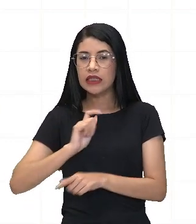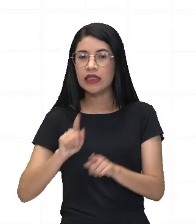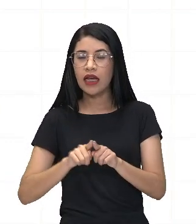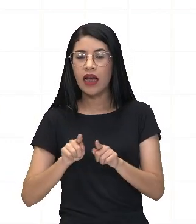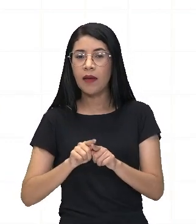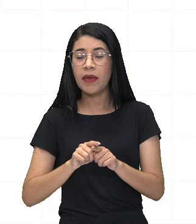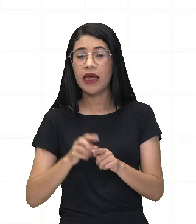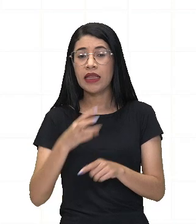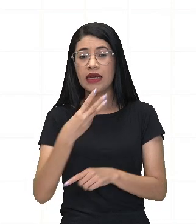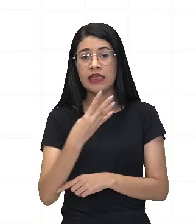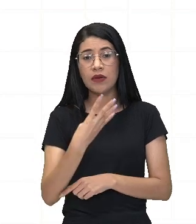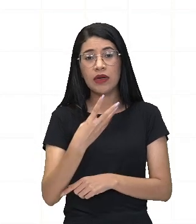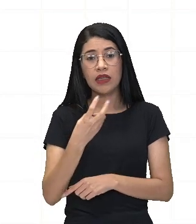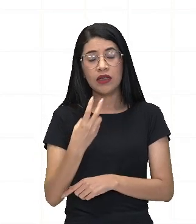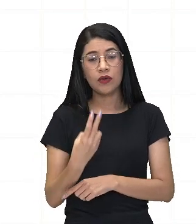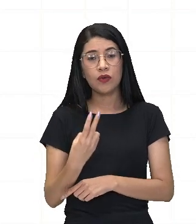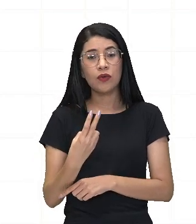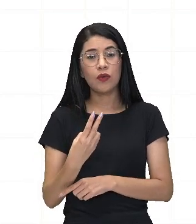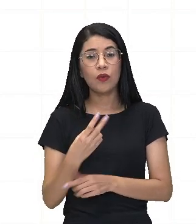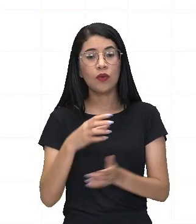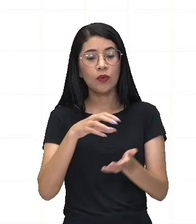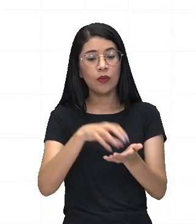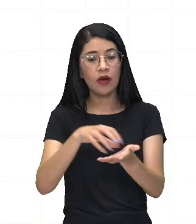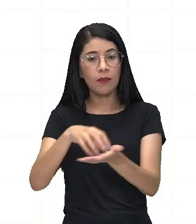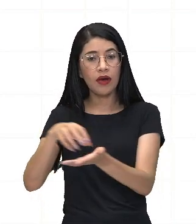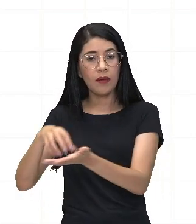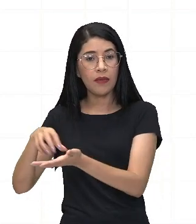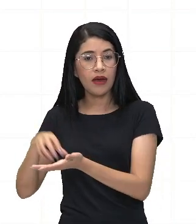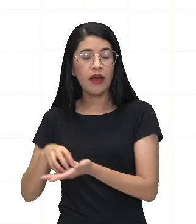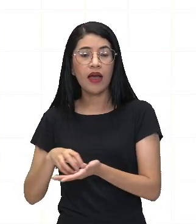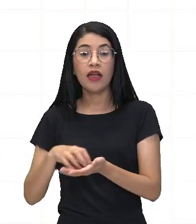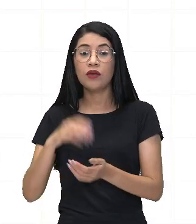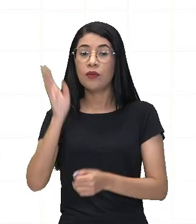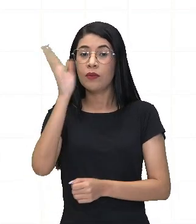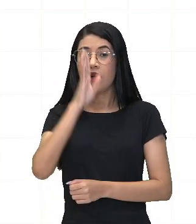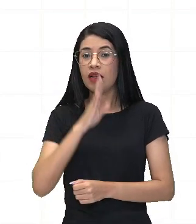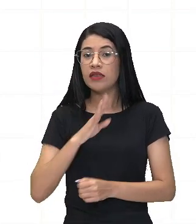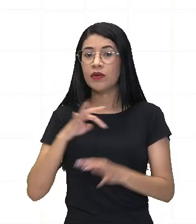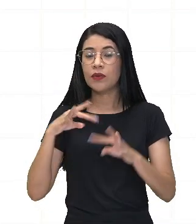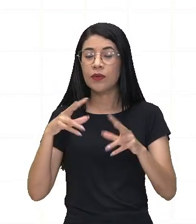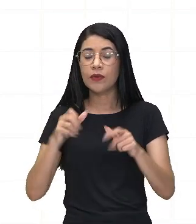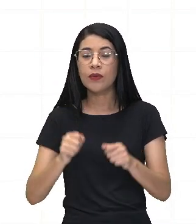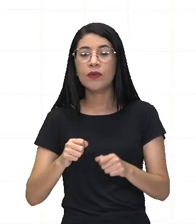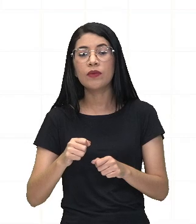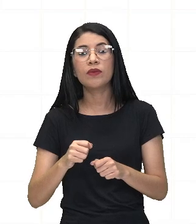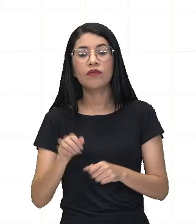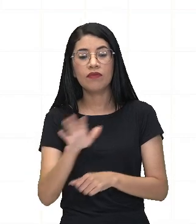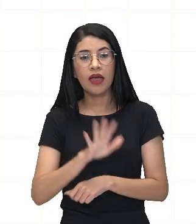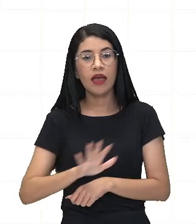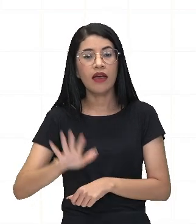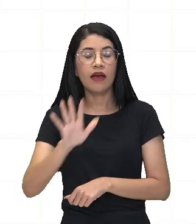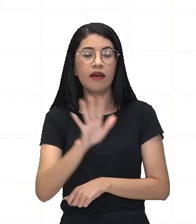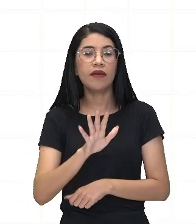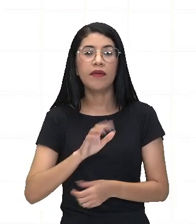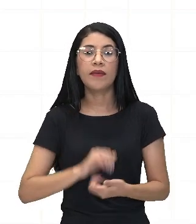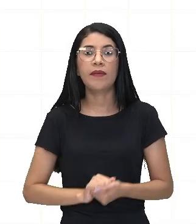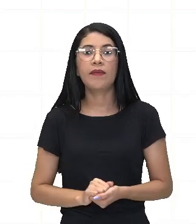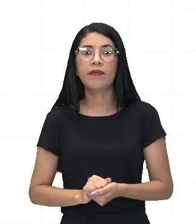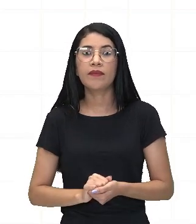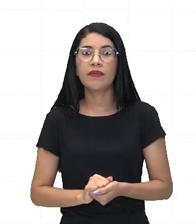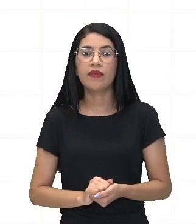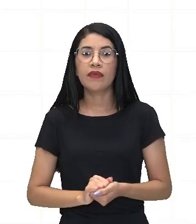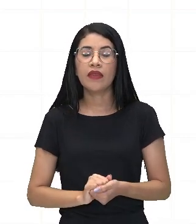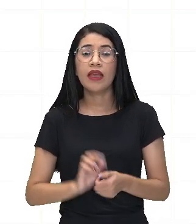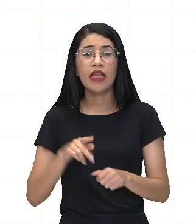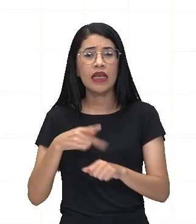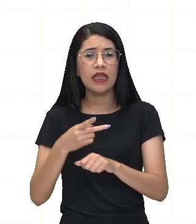as 342 unidades de conservação federais que nós temos no nosso país. E